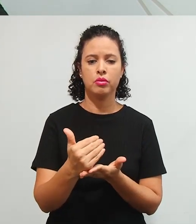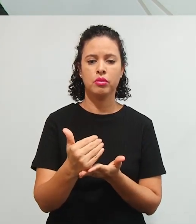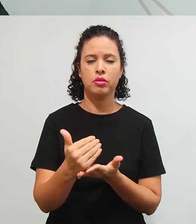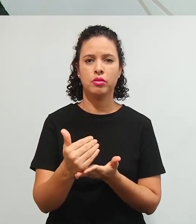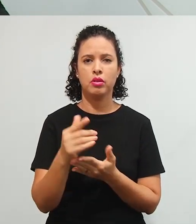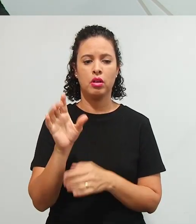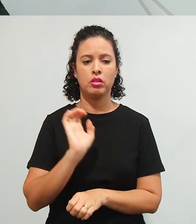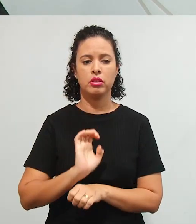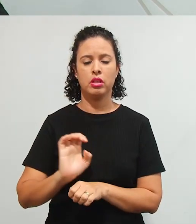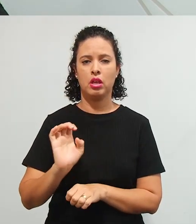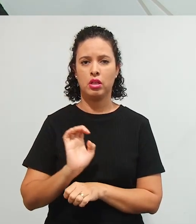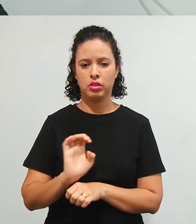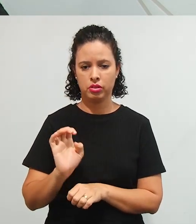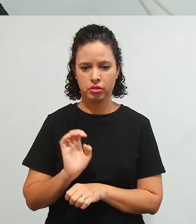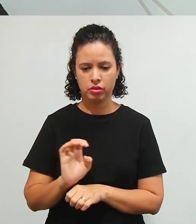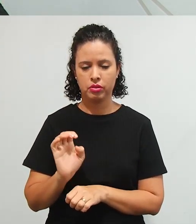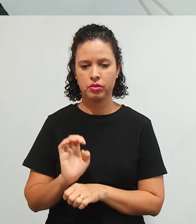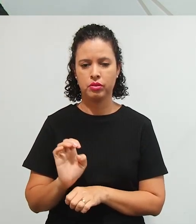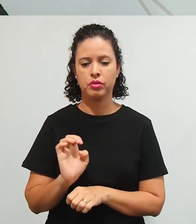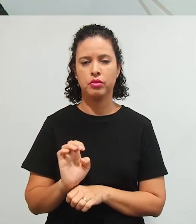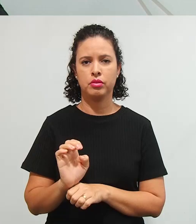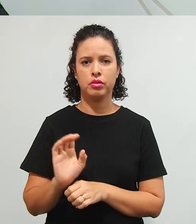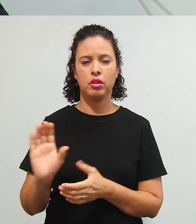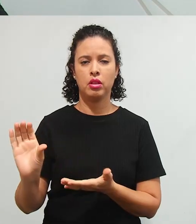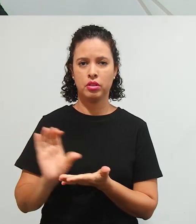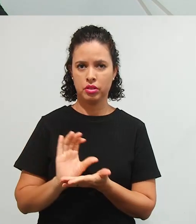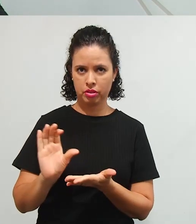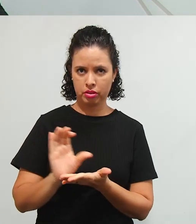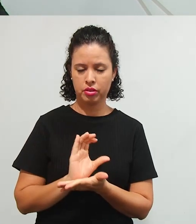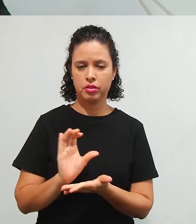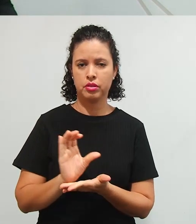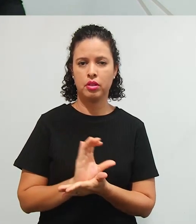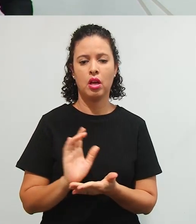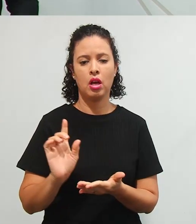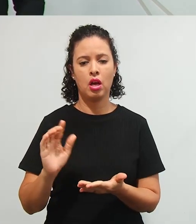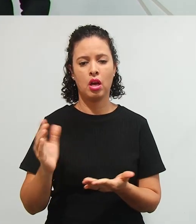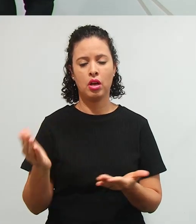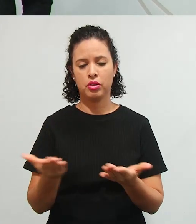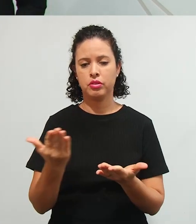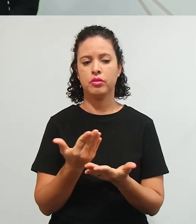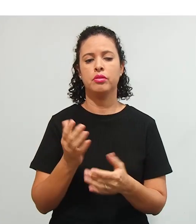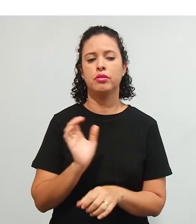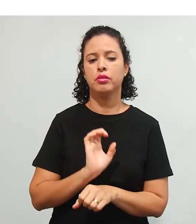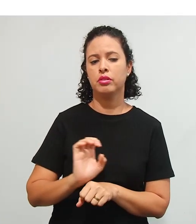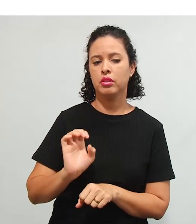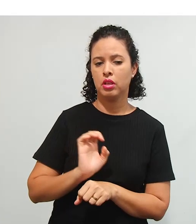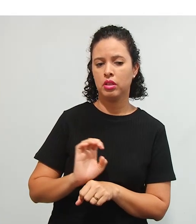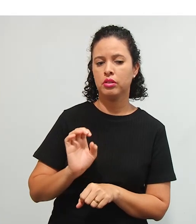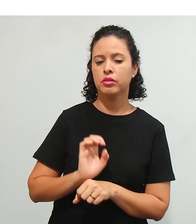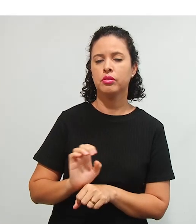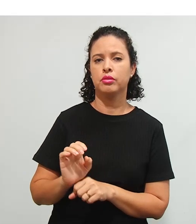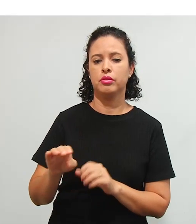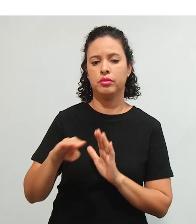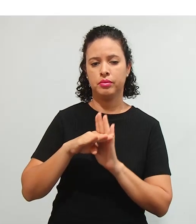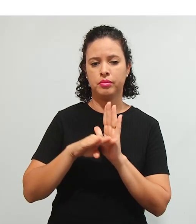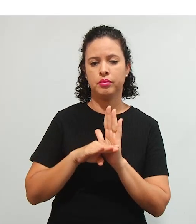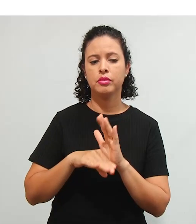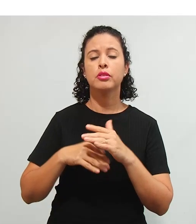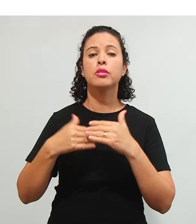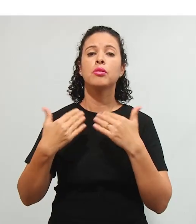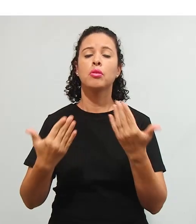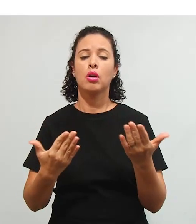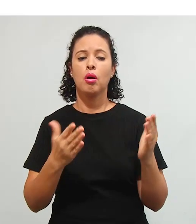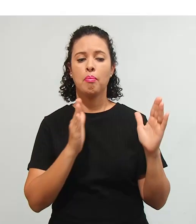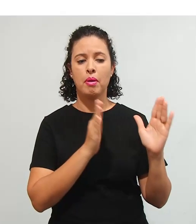os estágios, da receita orçamentária. Vamos para o estágio da receita orçamentária. Então, quais são